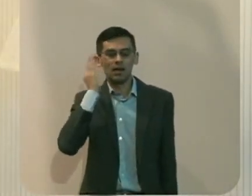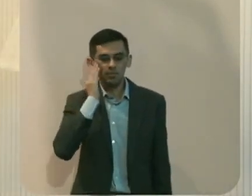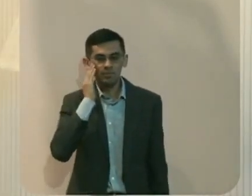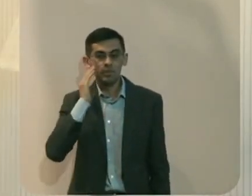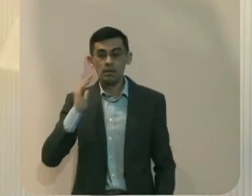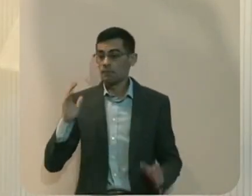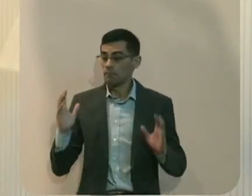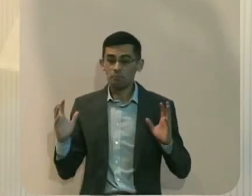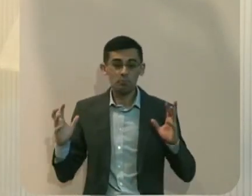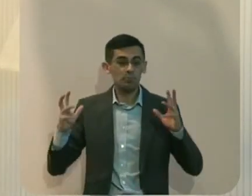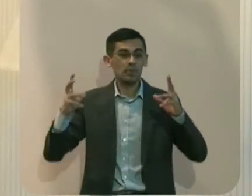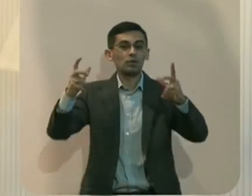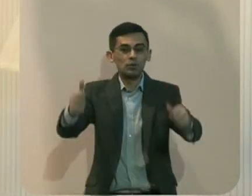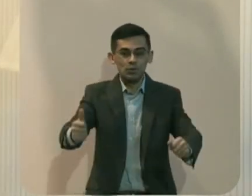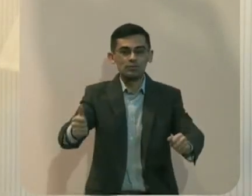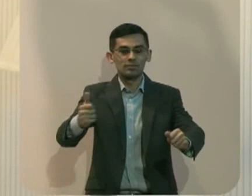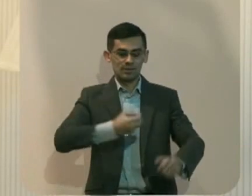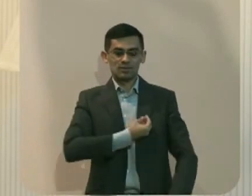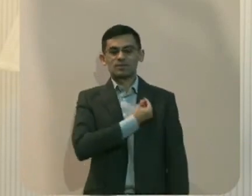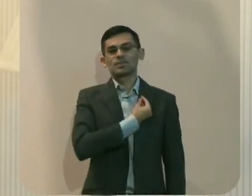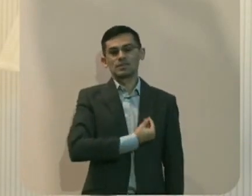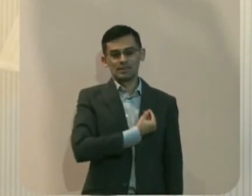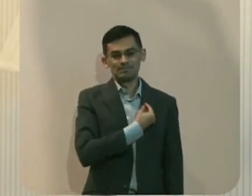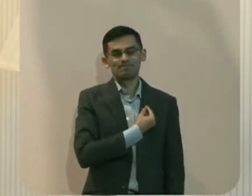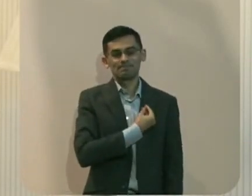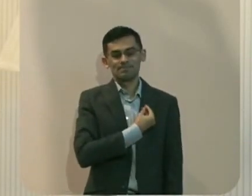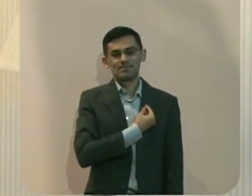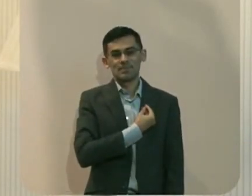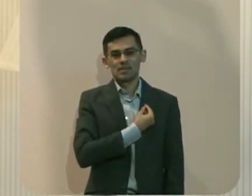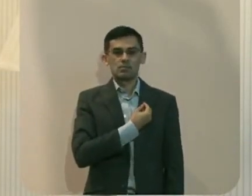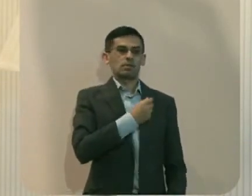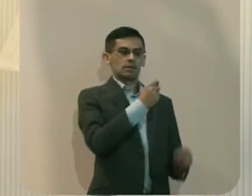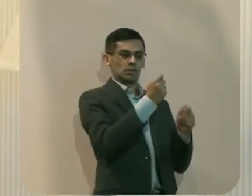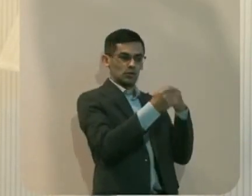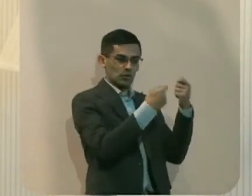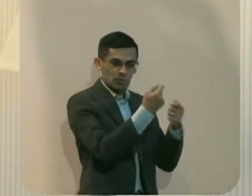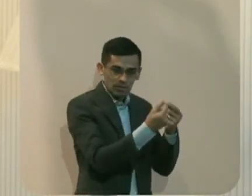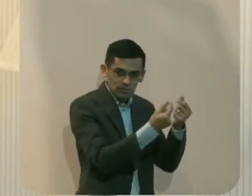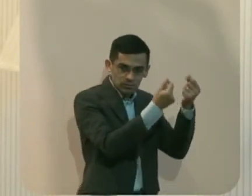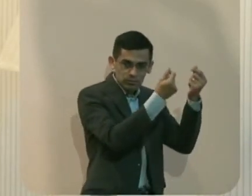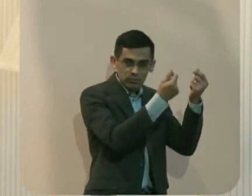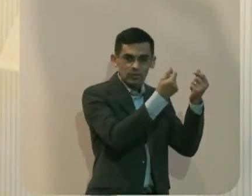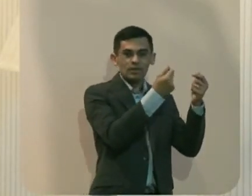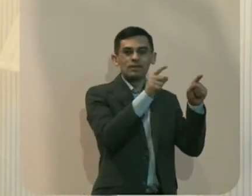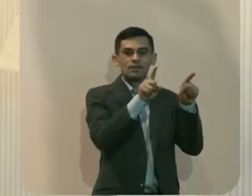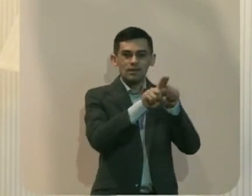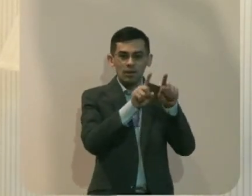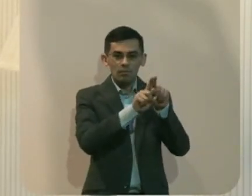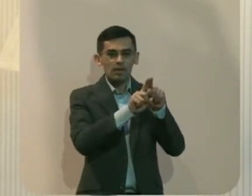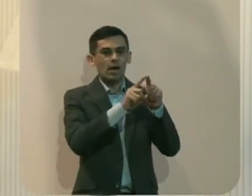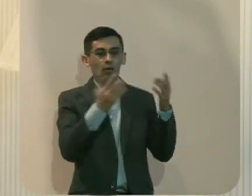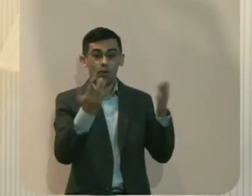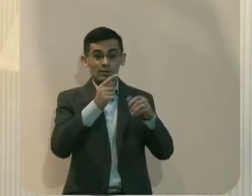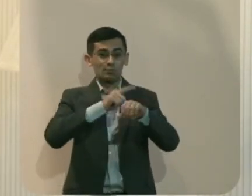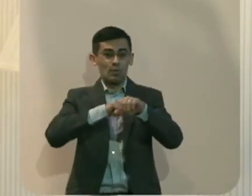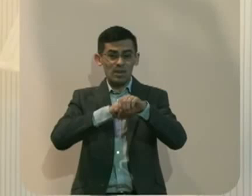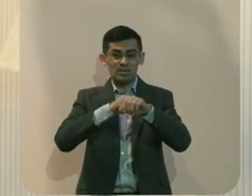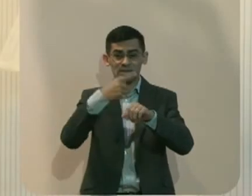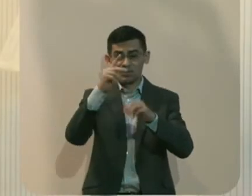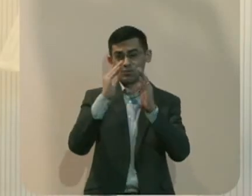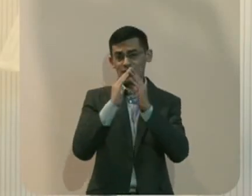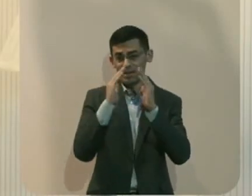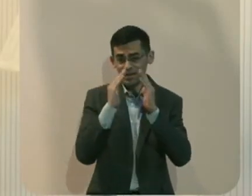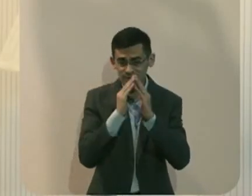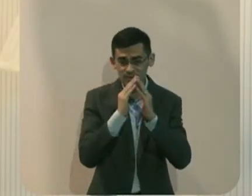para todas as áreas da vida. Isso vale para a economia, vale para a situação que você está vivendo na sua